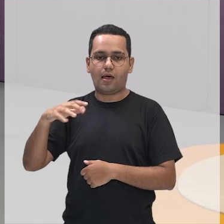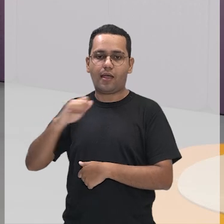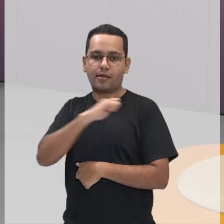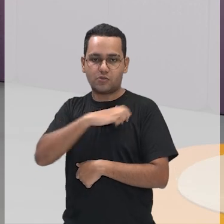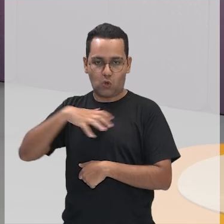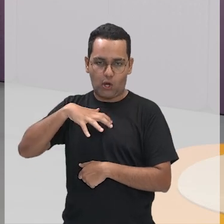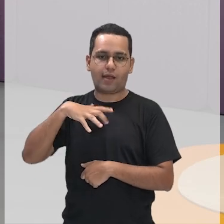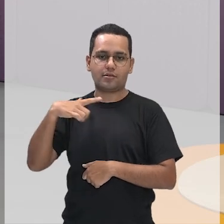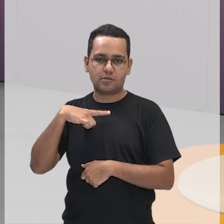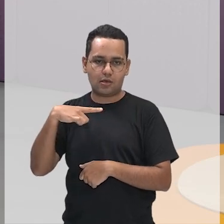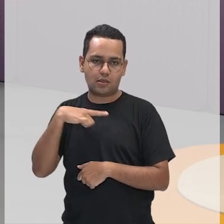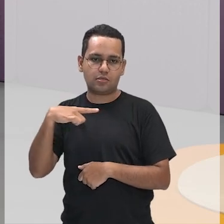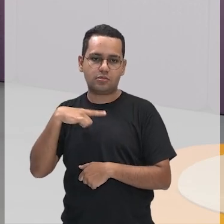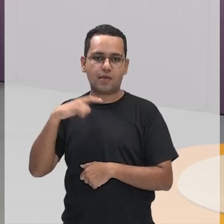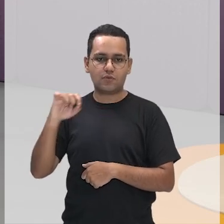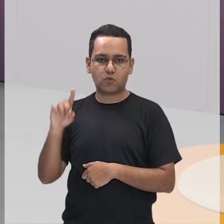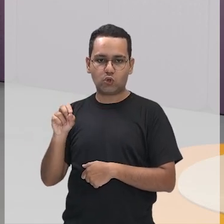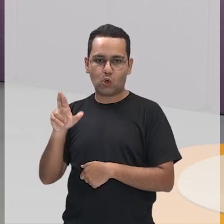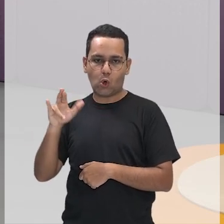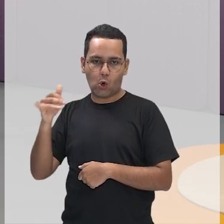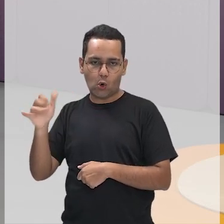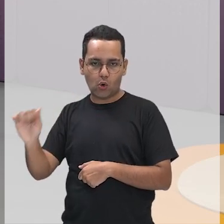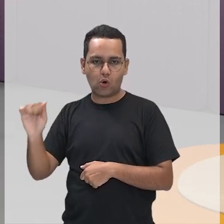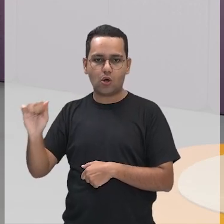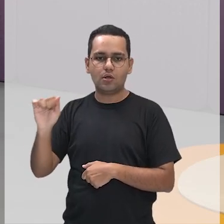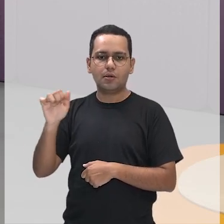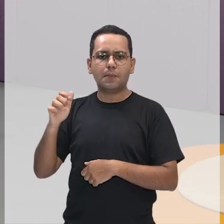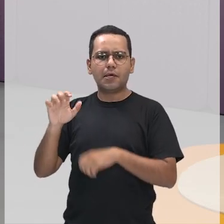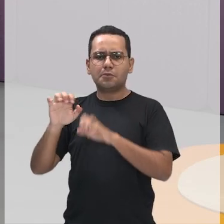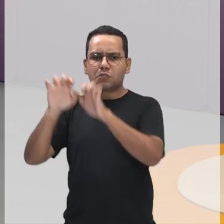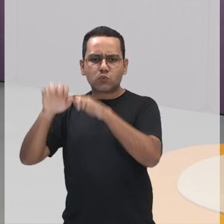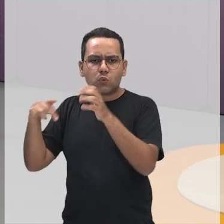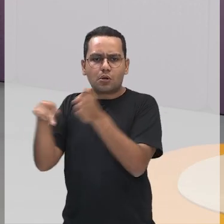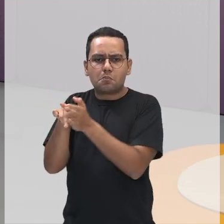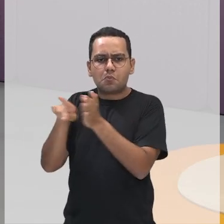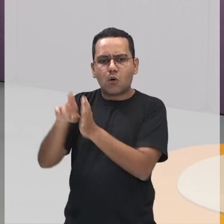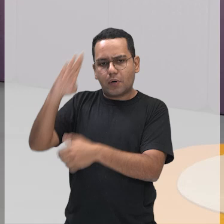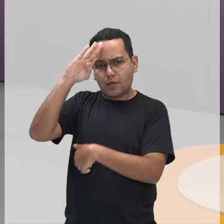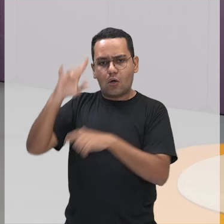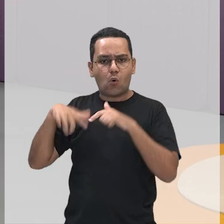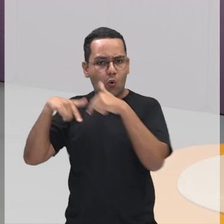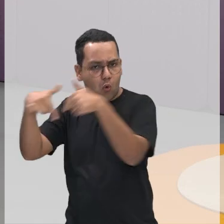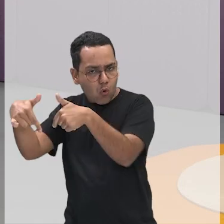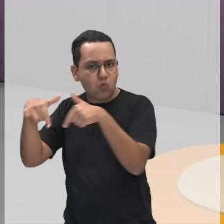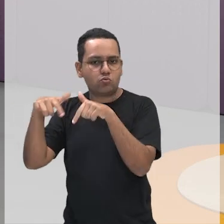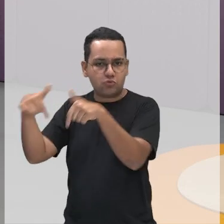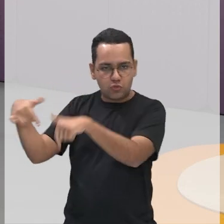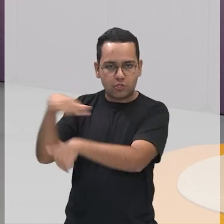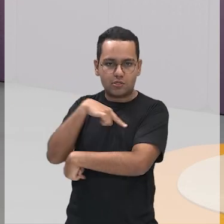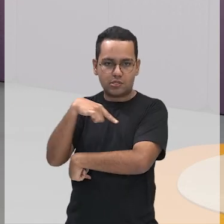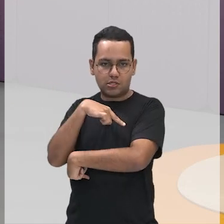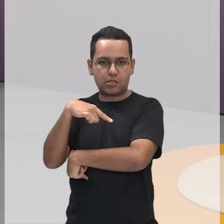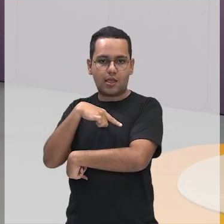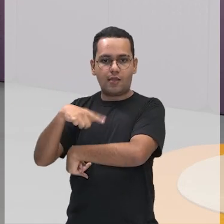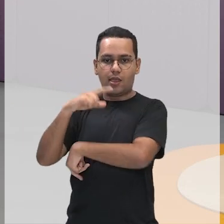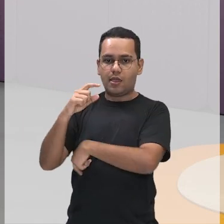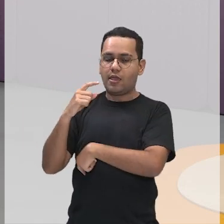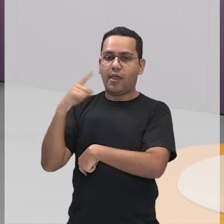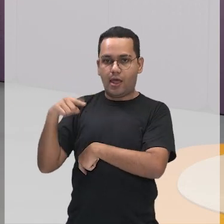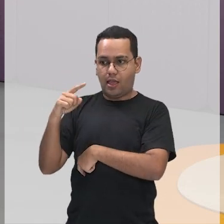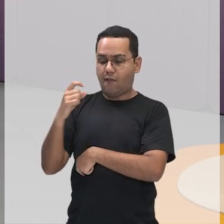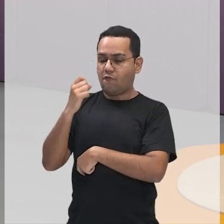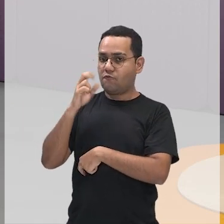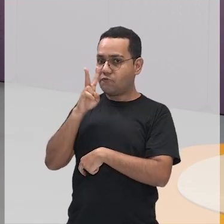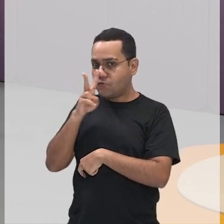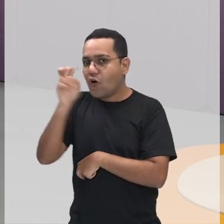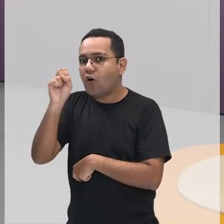criaram uma estrutura militar de ação contínua, fazendo de Esparta uma grande potência militar na